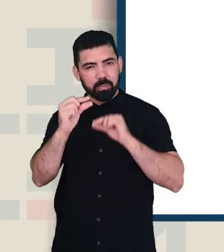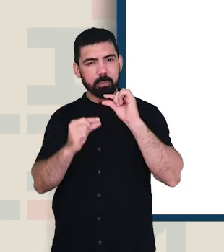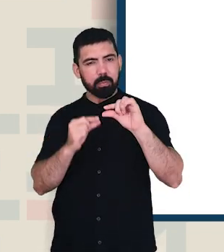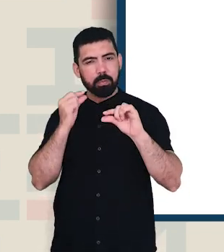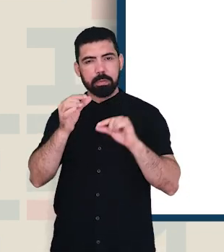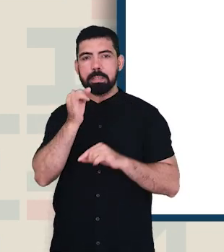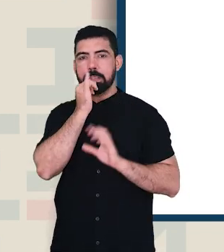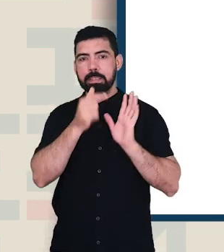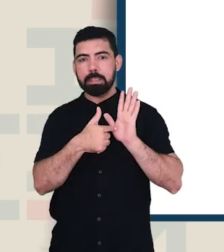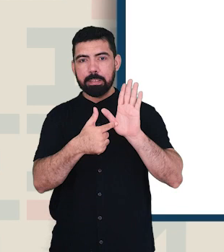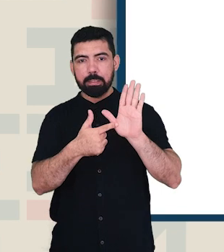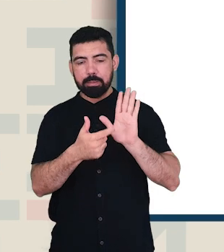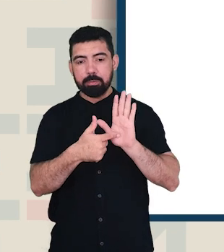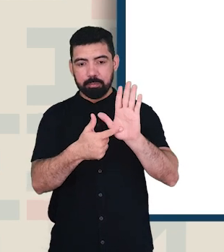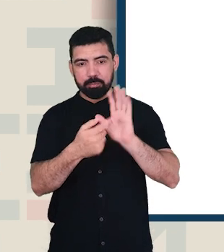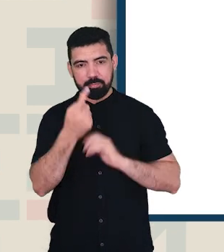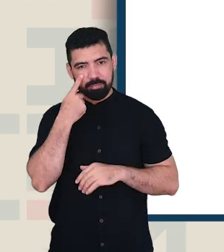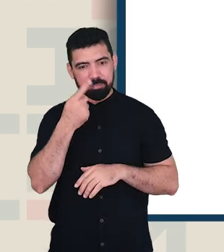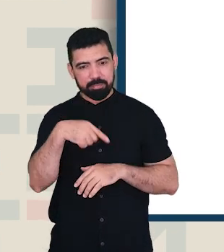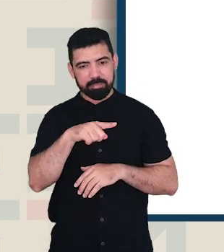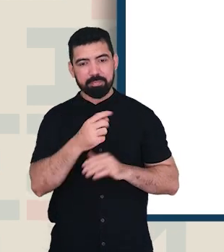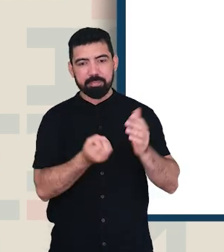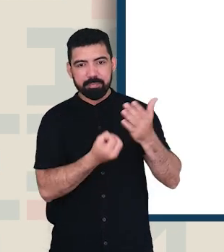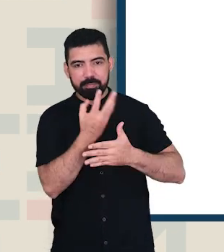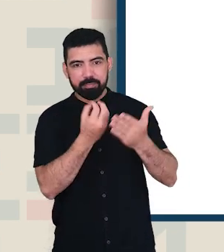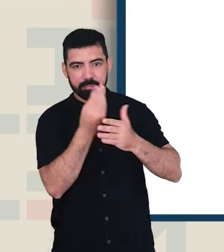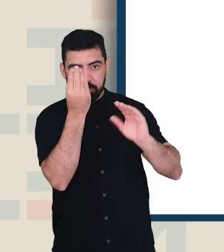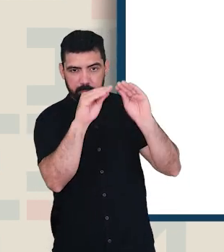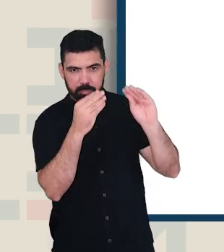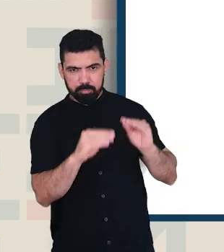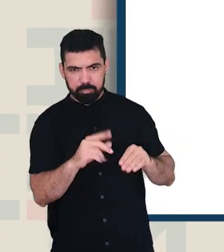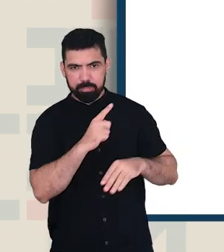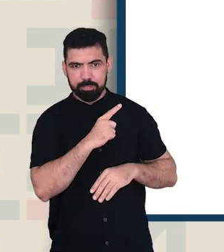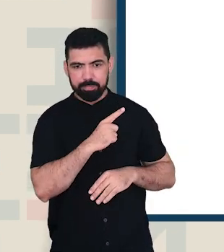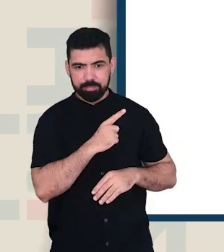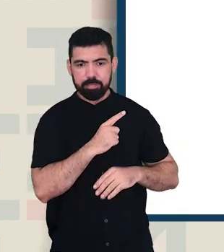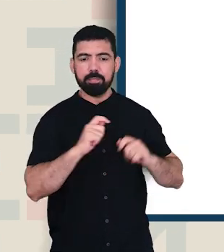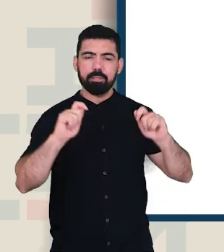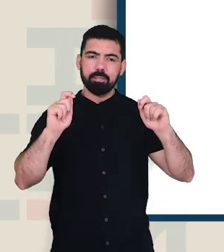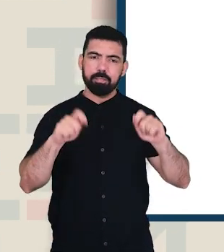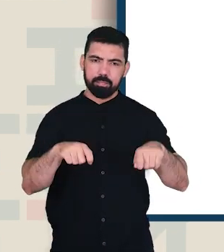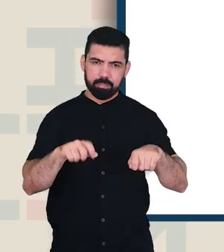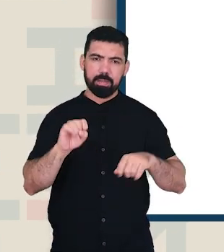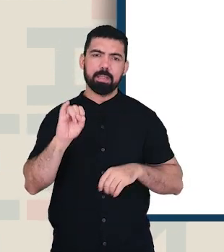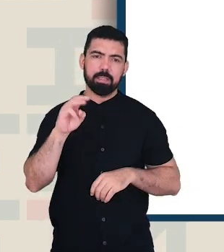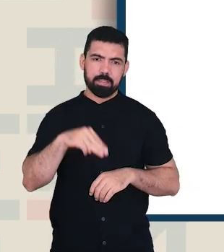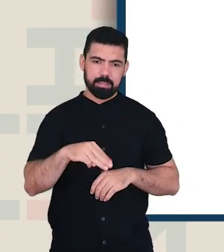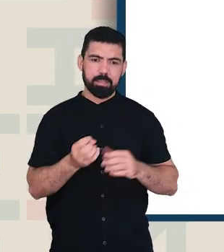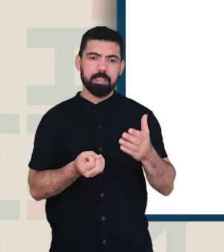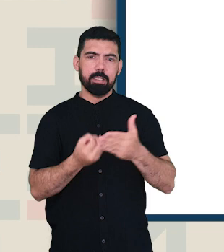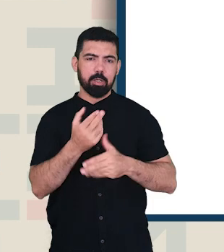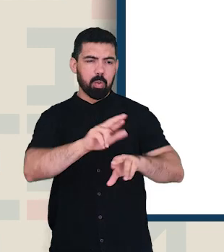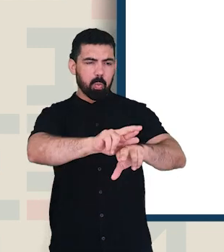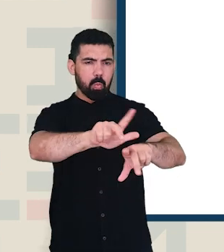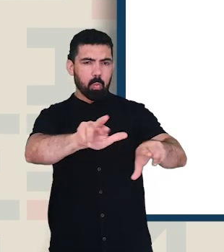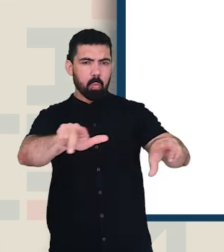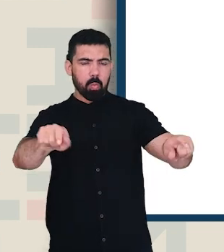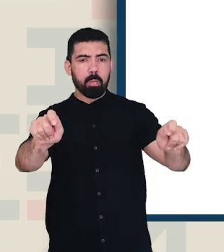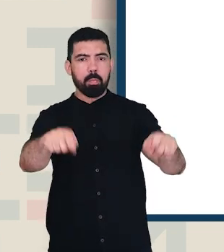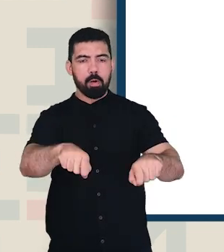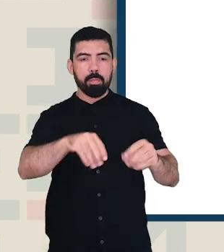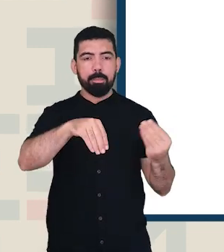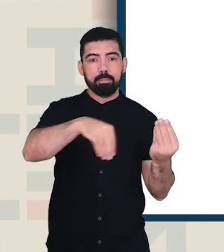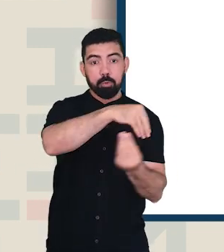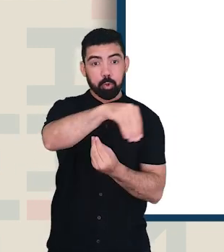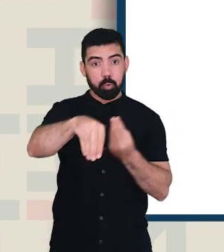dessas pequenas coisinhas, pequenas construções, dá-se para fazer bastante coisa,